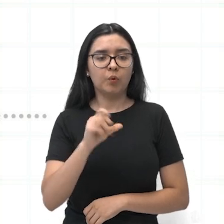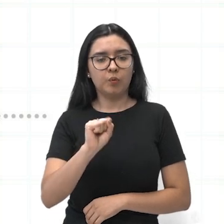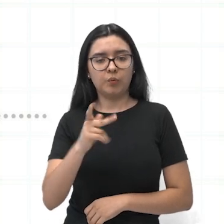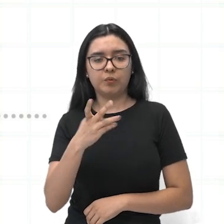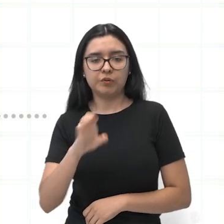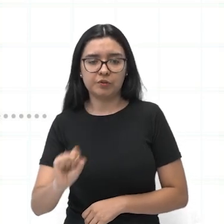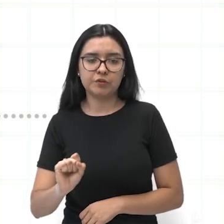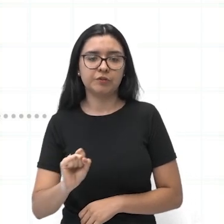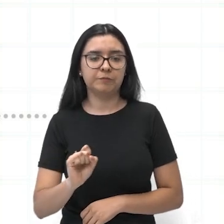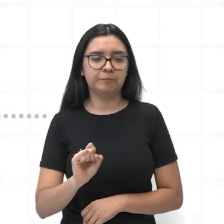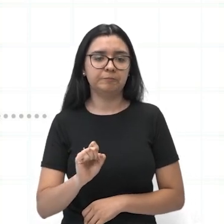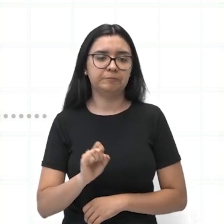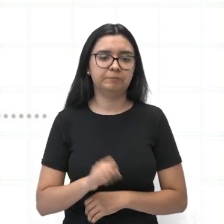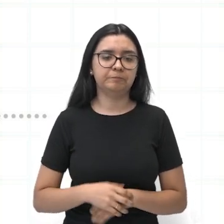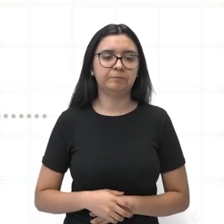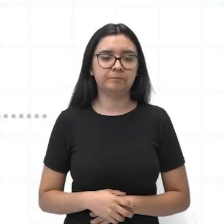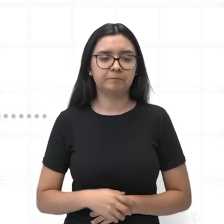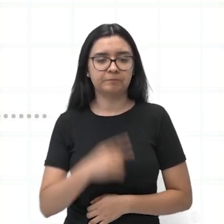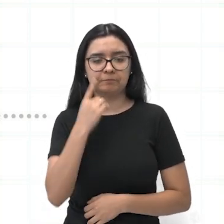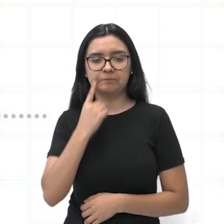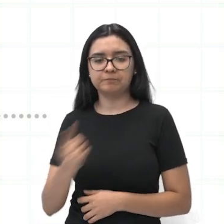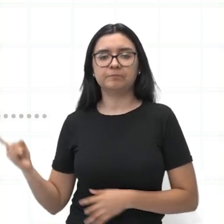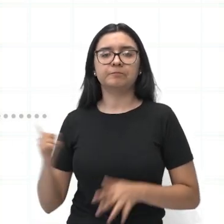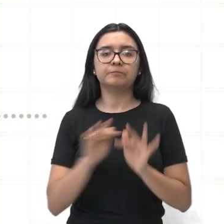she lives